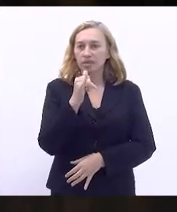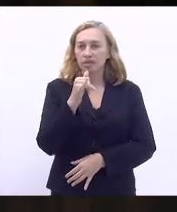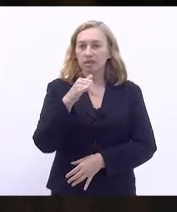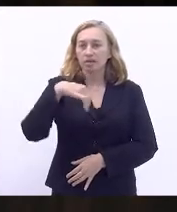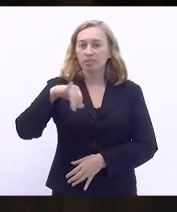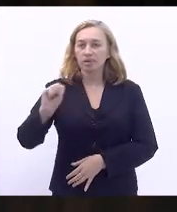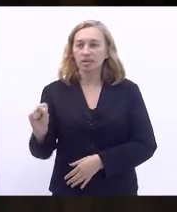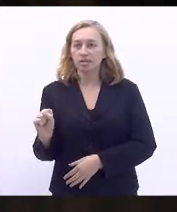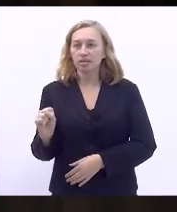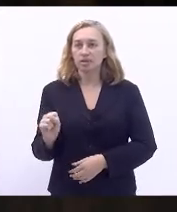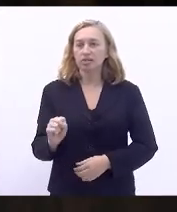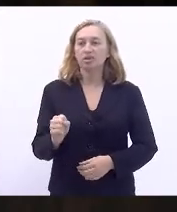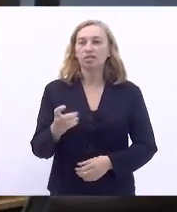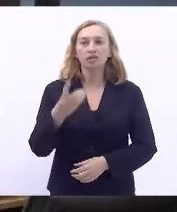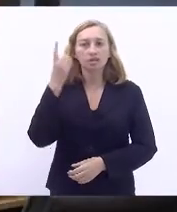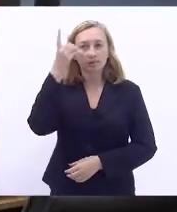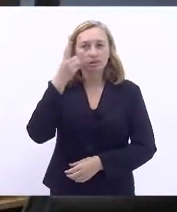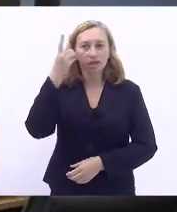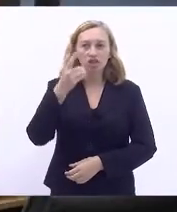Mangueira.